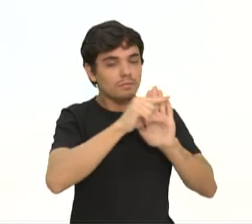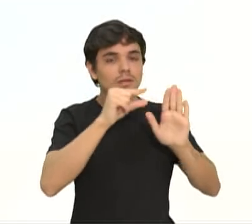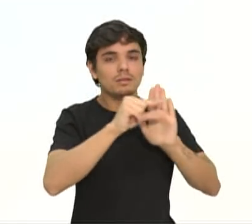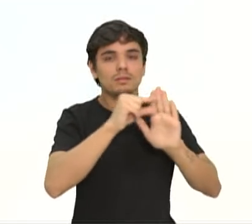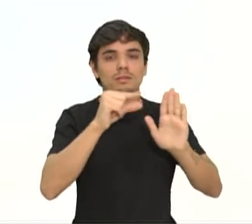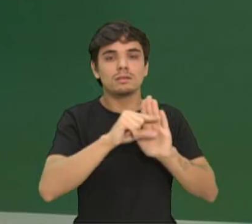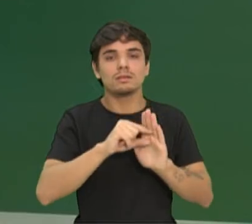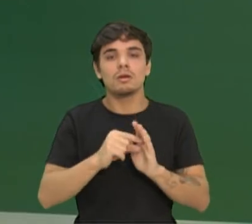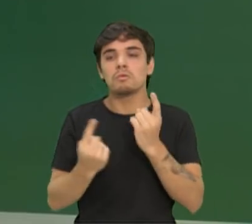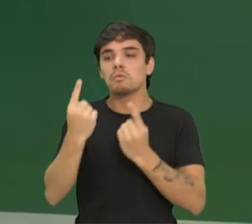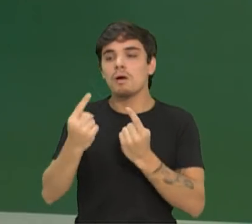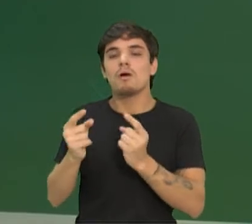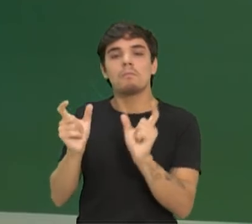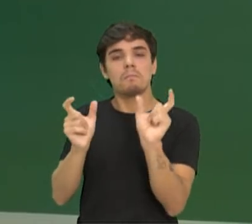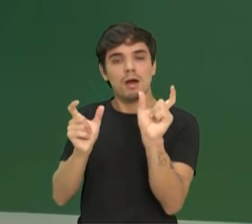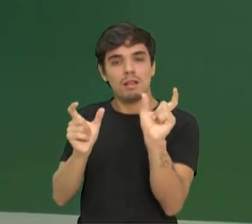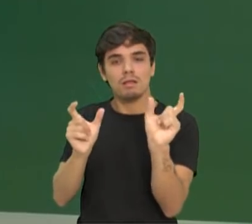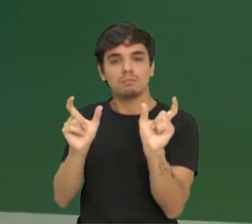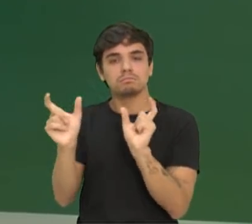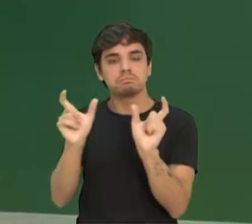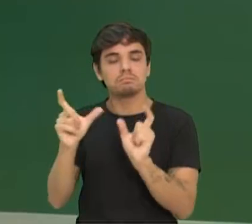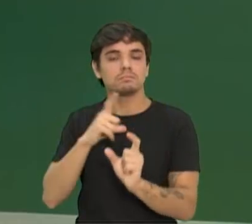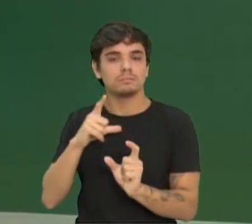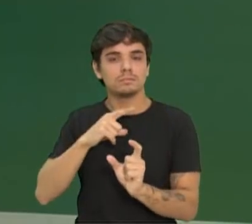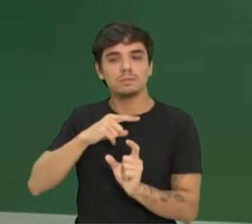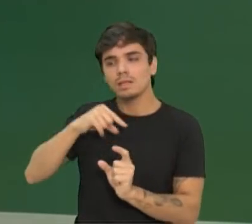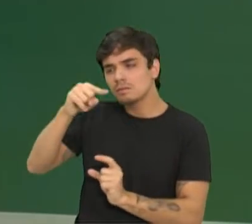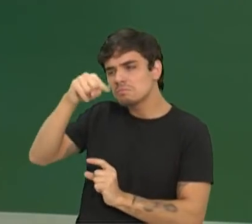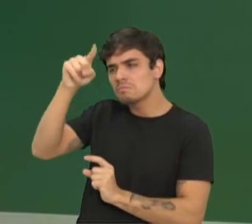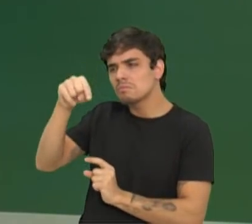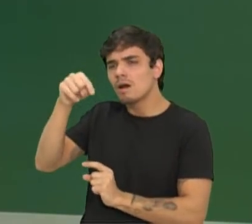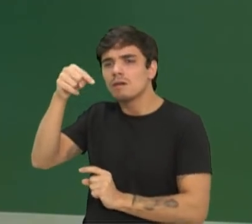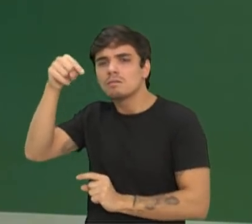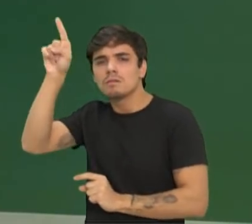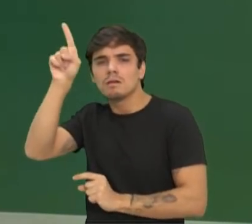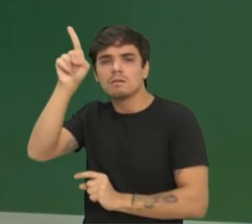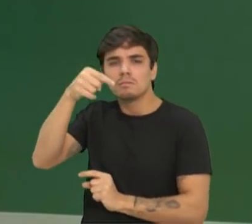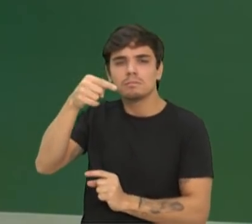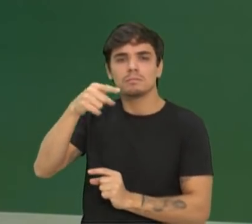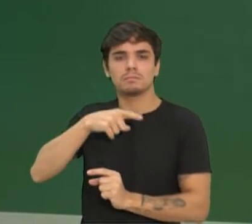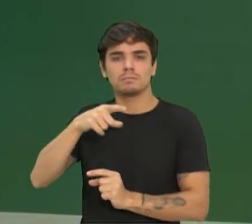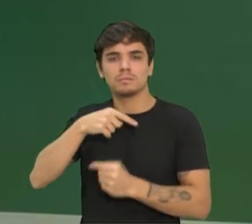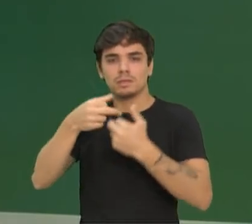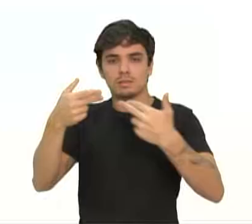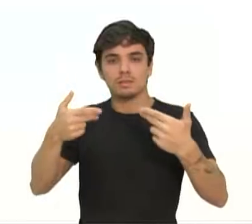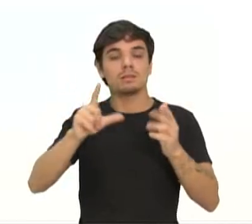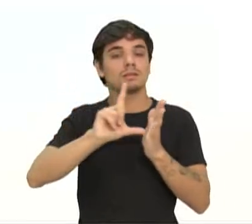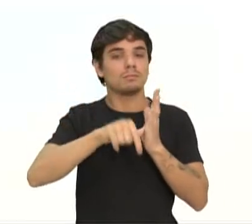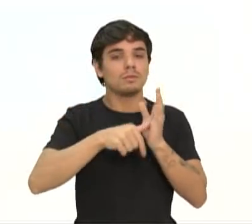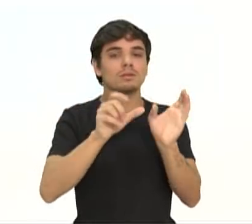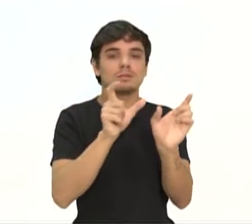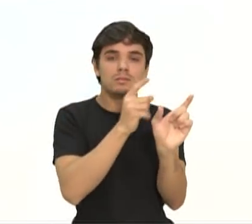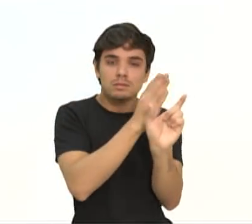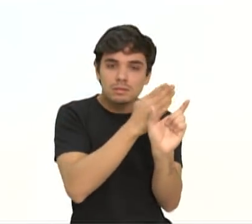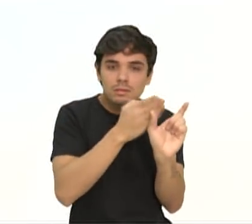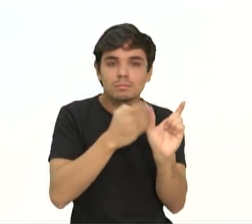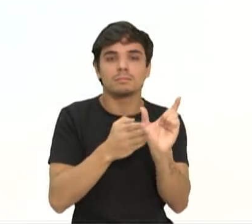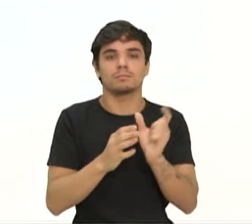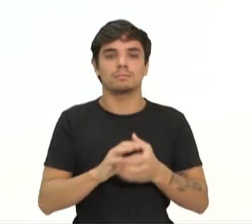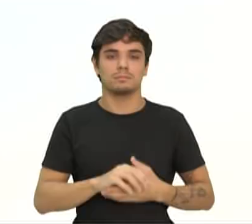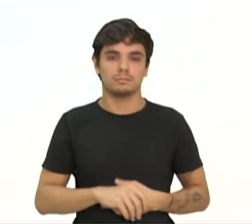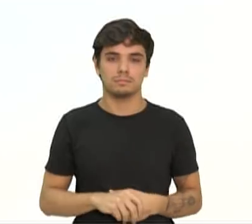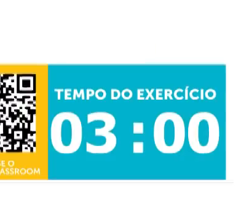palavras que possuem acento, escreva-as no caderno e separe elas em sílabas.